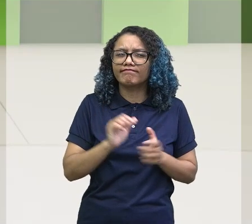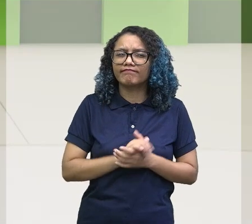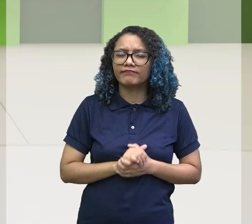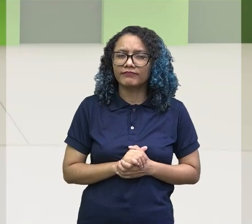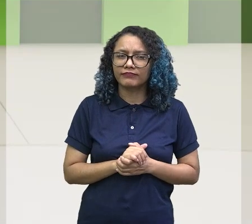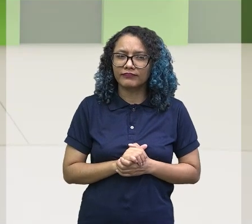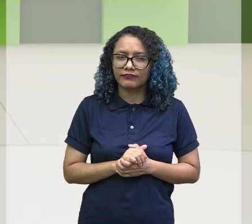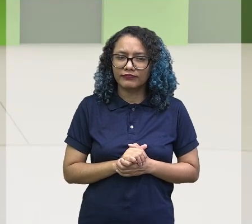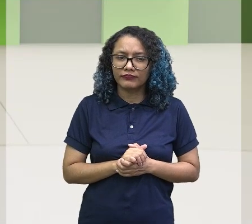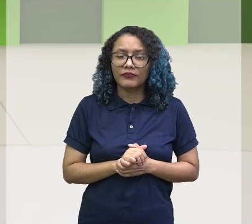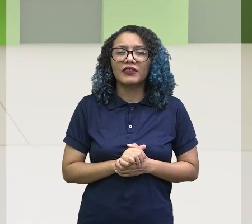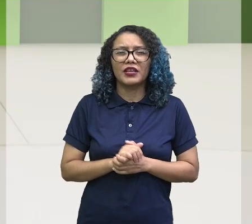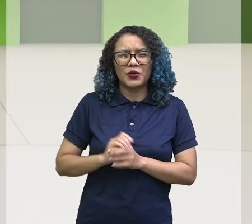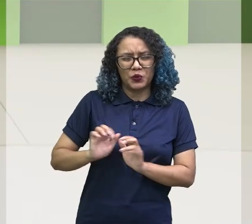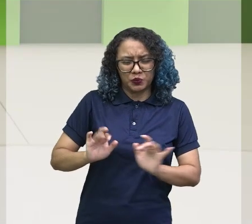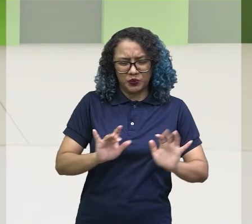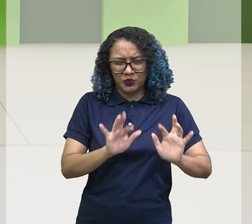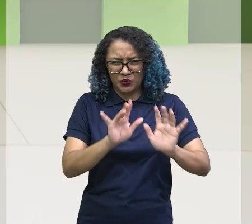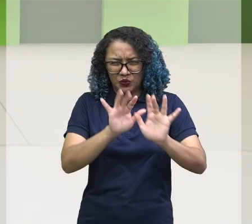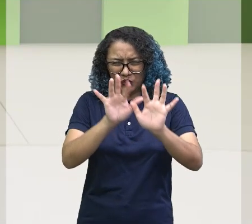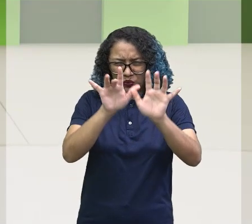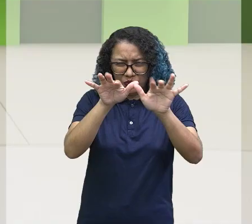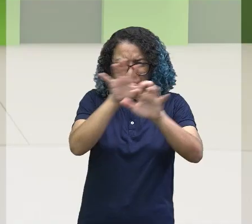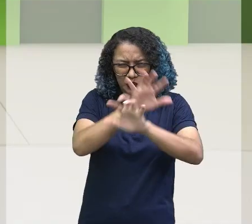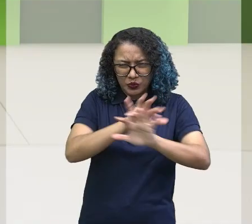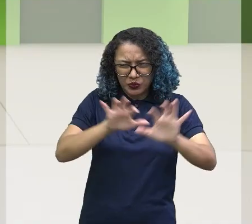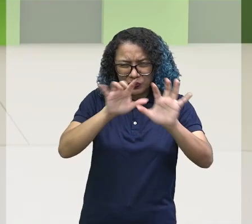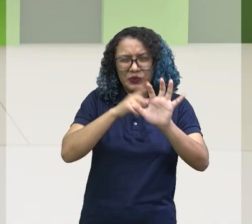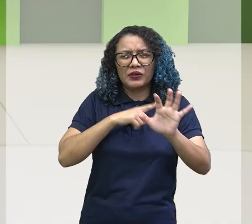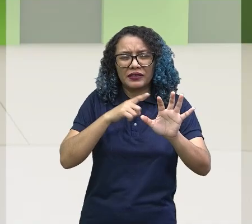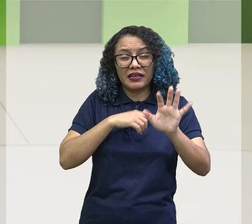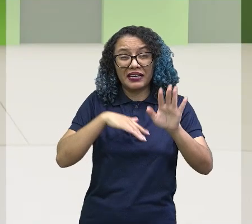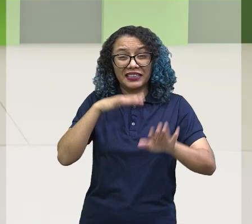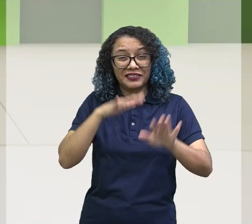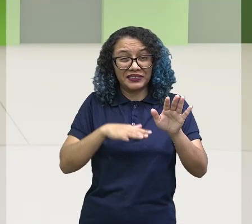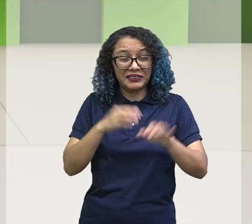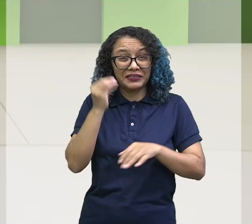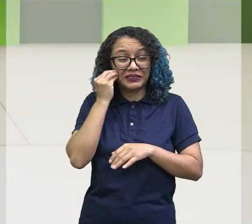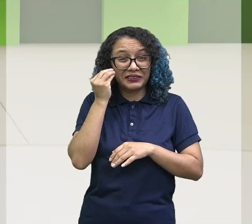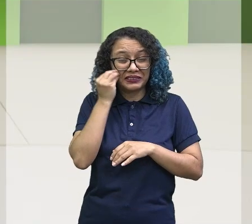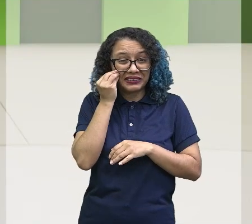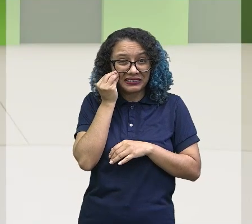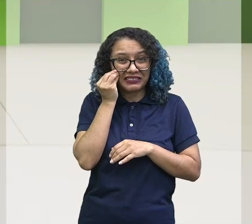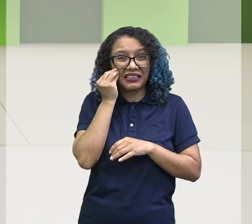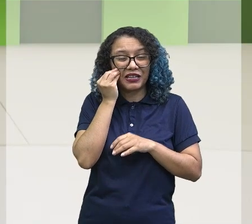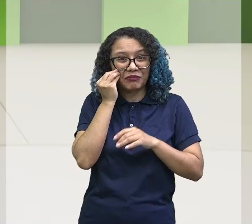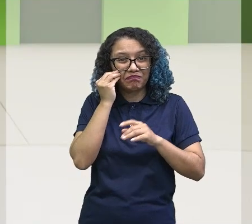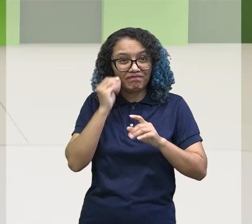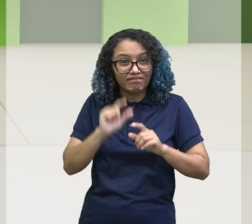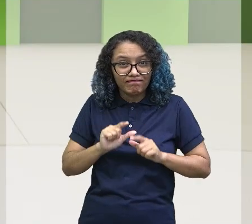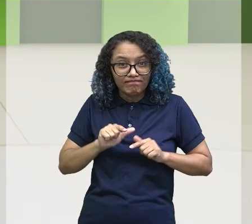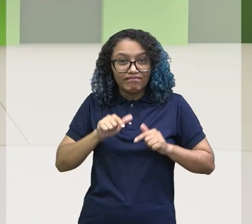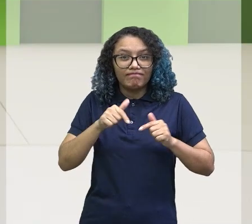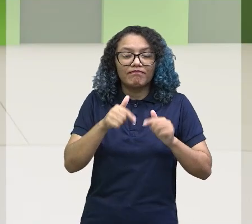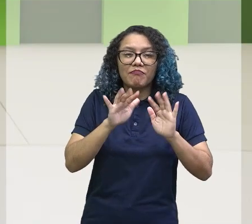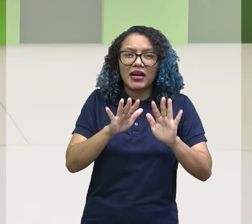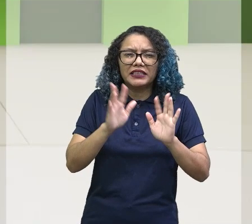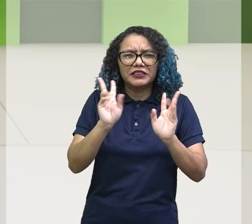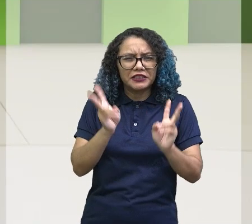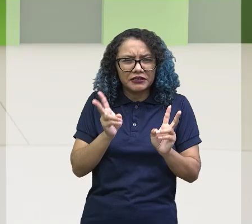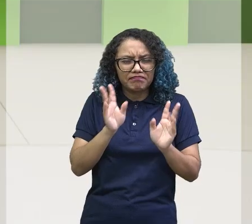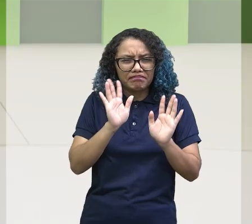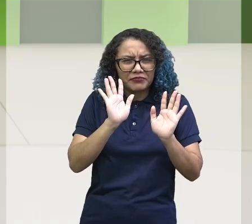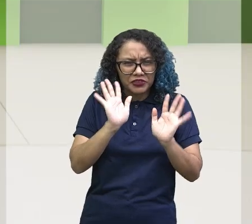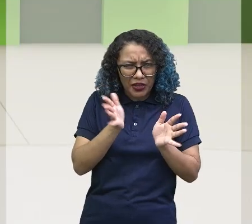bastante essa fumaça, né? Às vezes a gente tenta conviver com isso, mas naquele determinado período você já observa